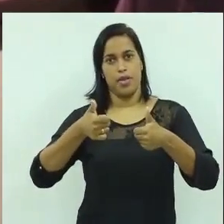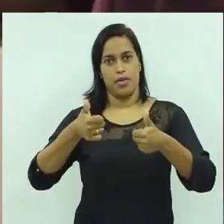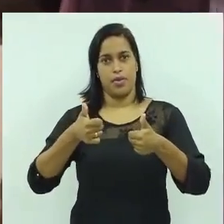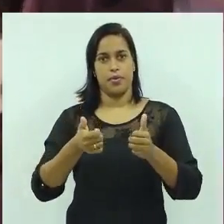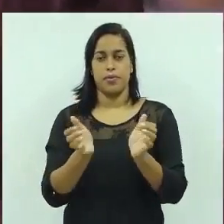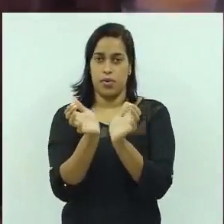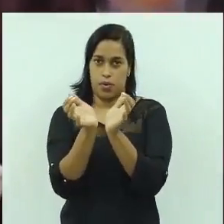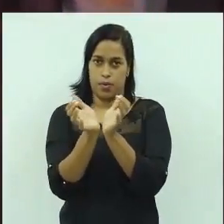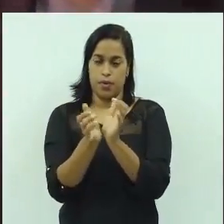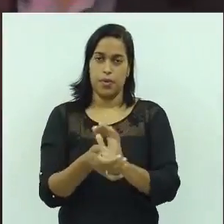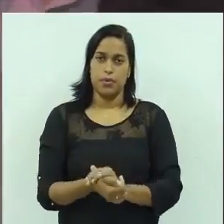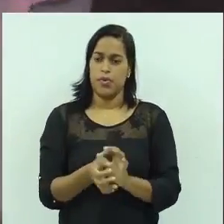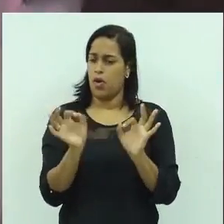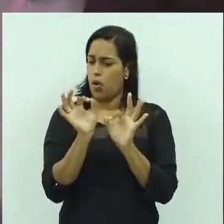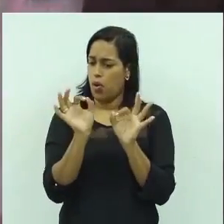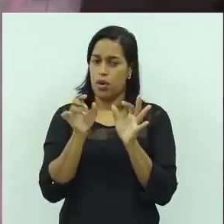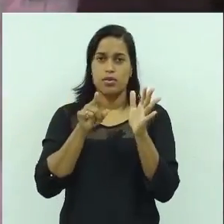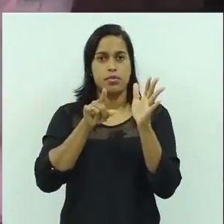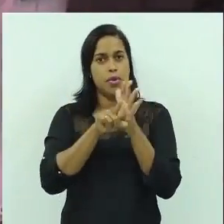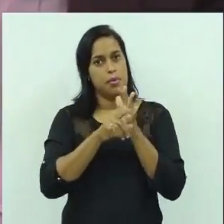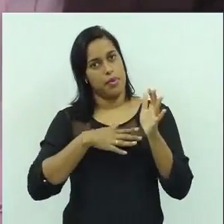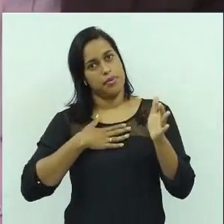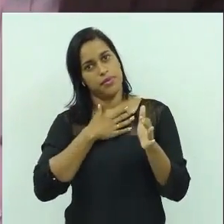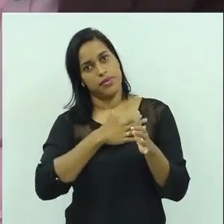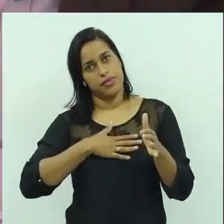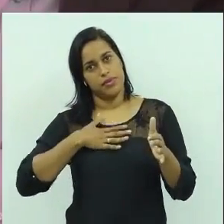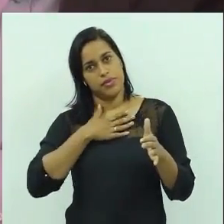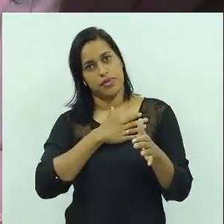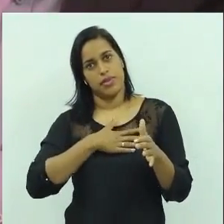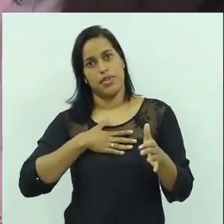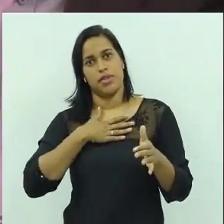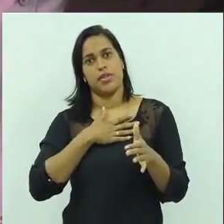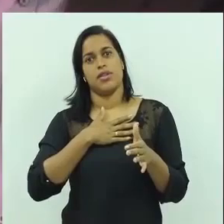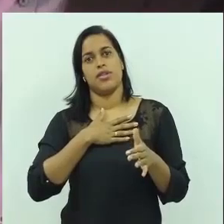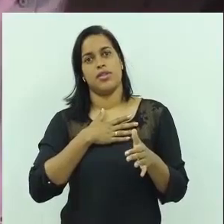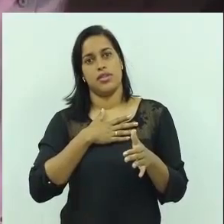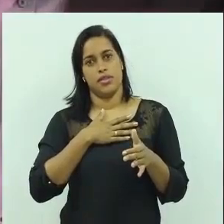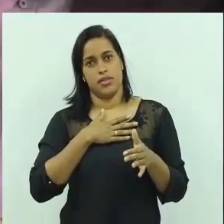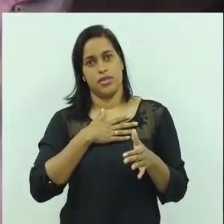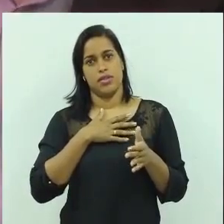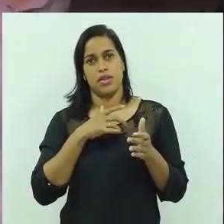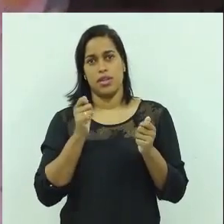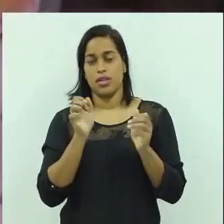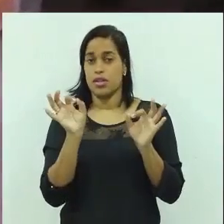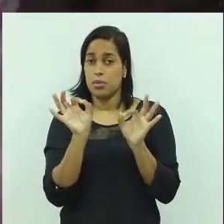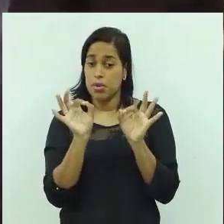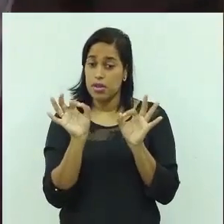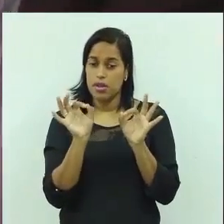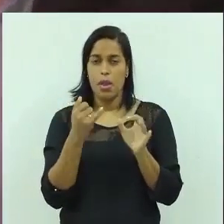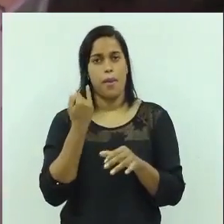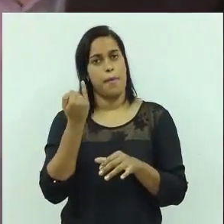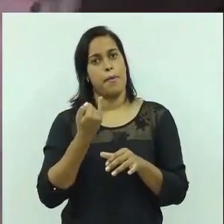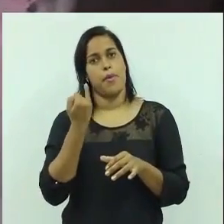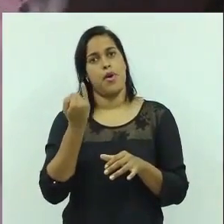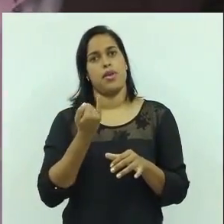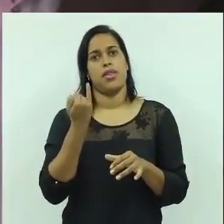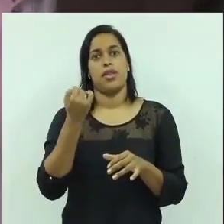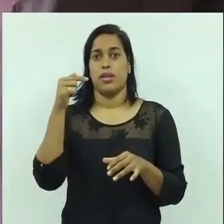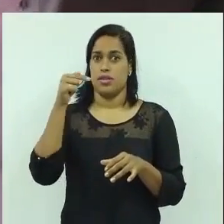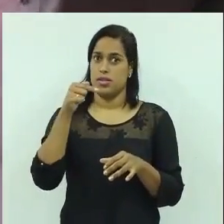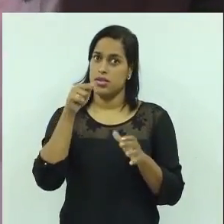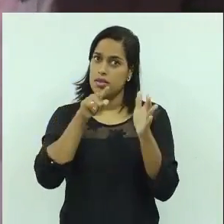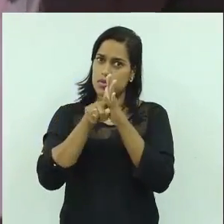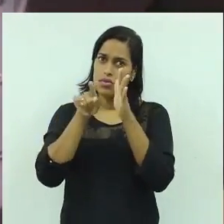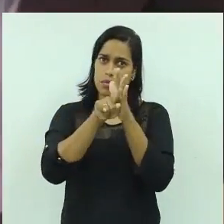pessoas. Perfeito. Excelente pergunta, fico muito feliz pelo grau de complexidade, né, de importância e de relevância